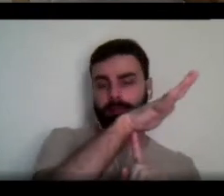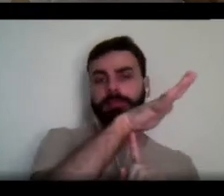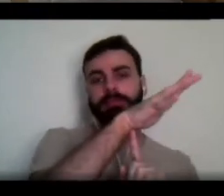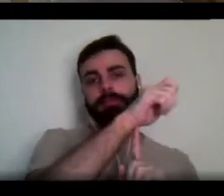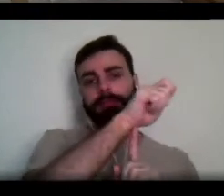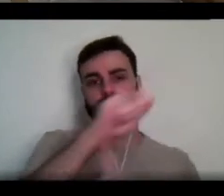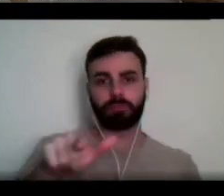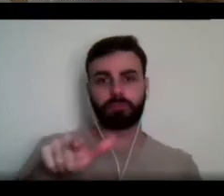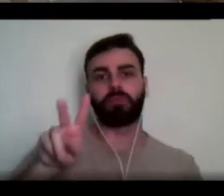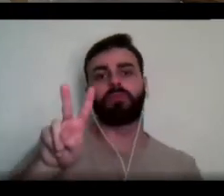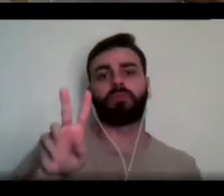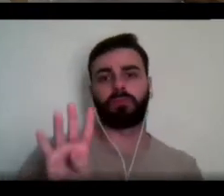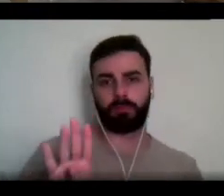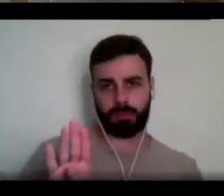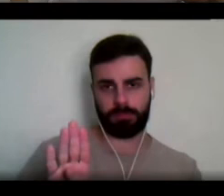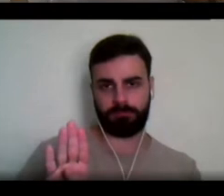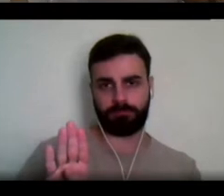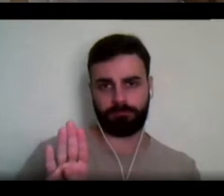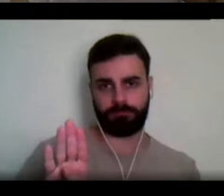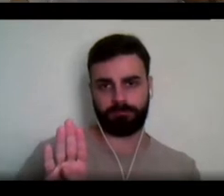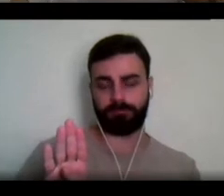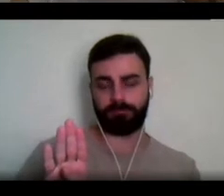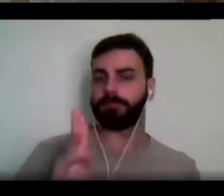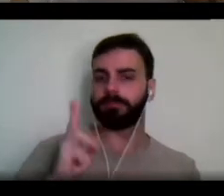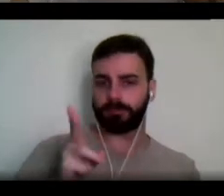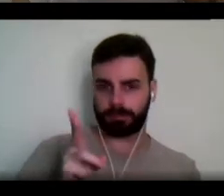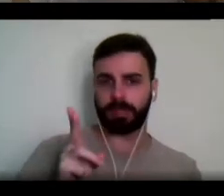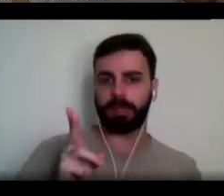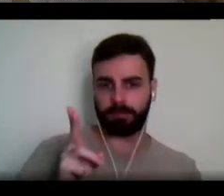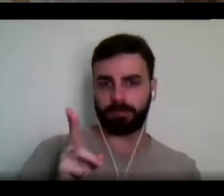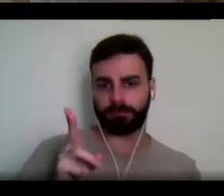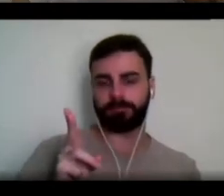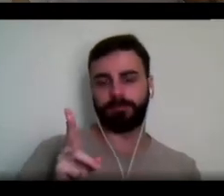B, que é de verde,